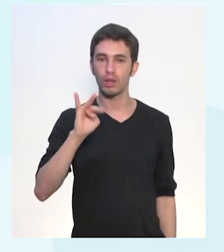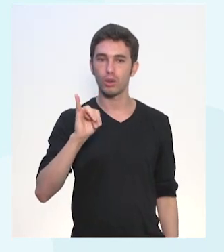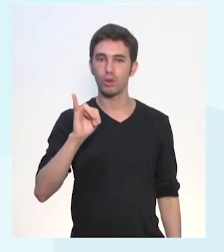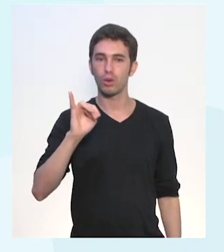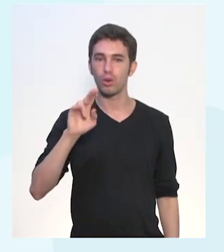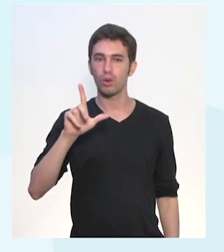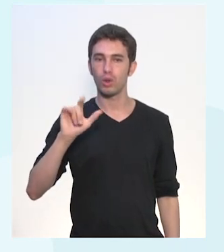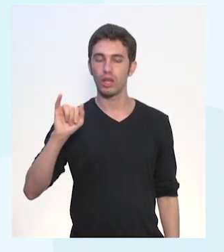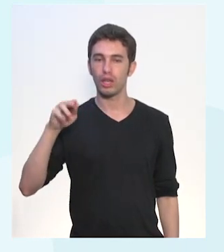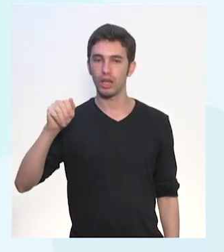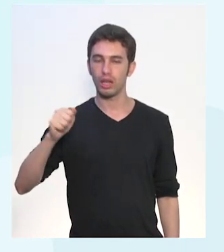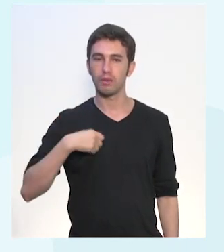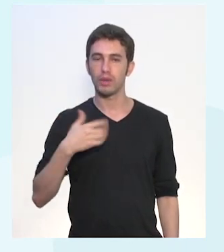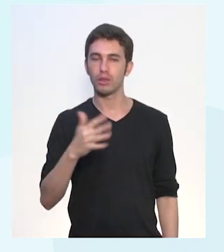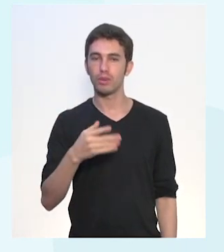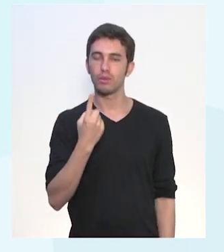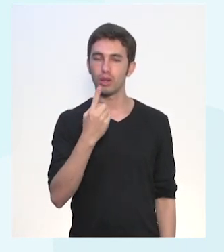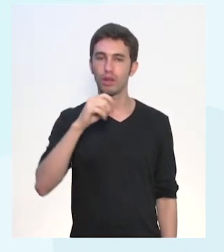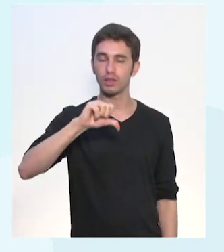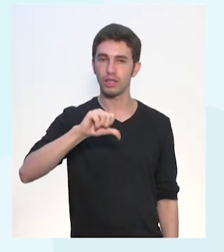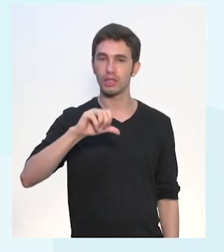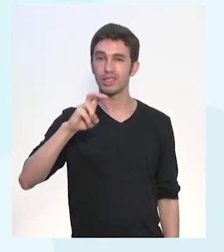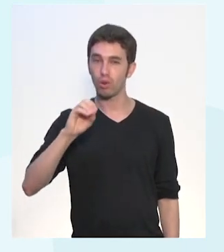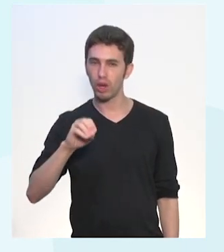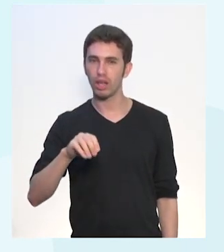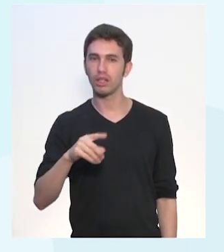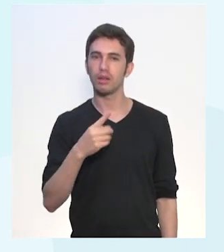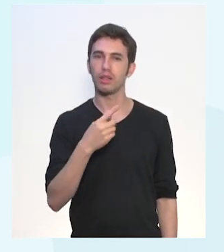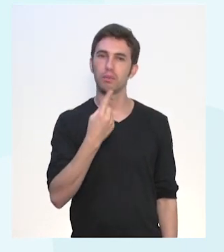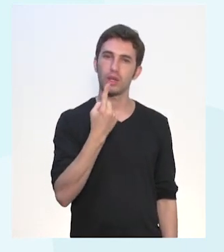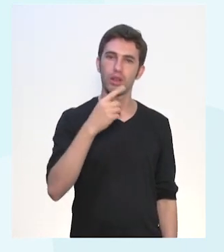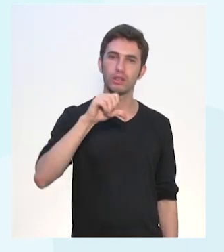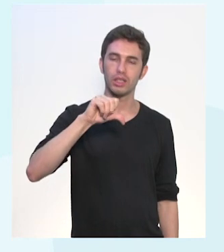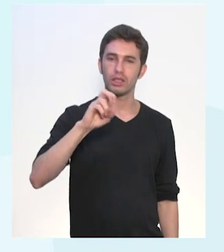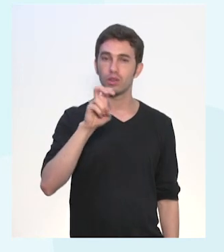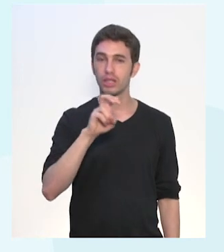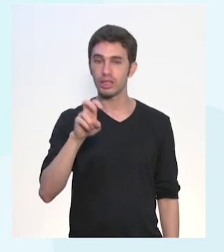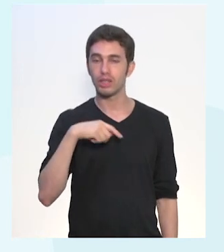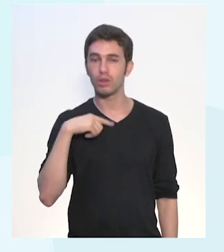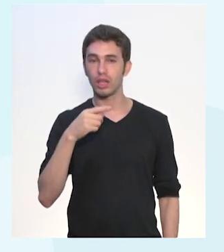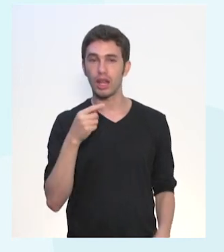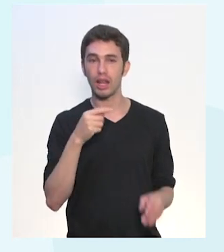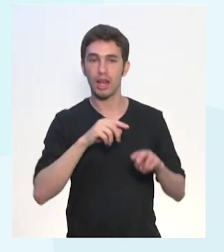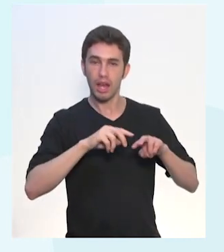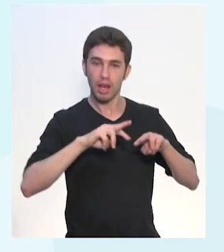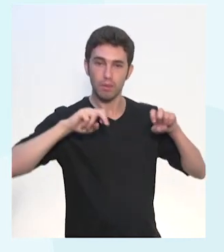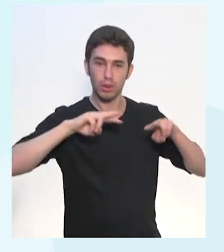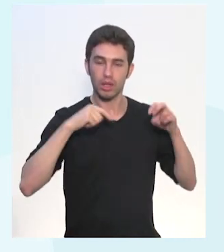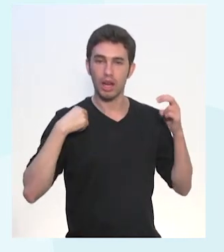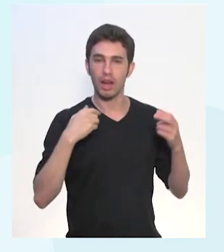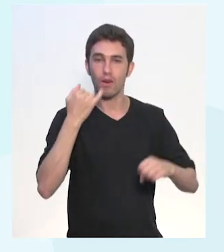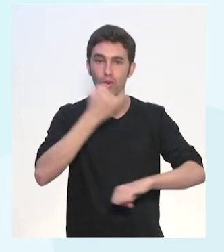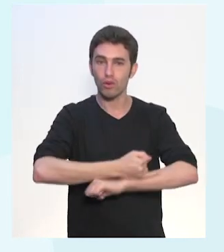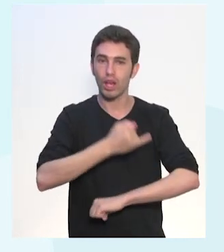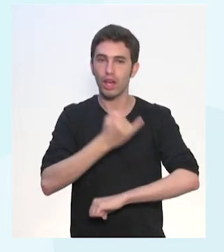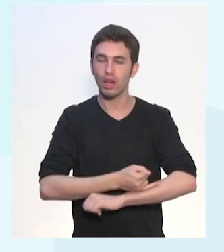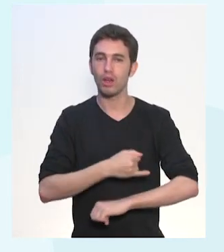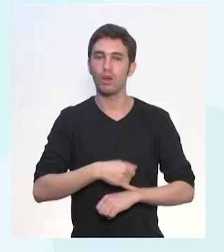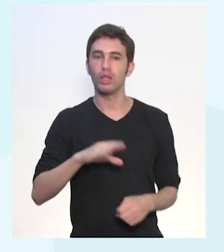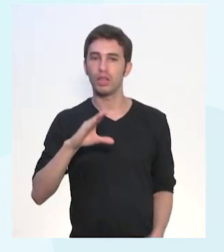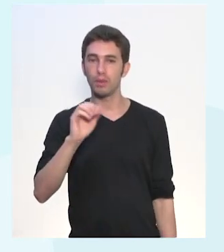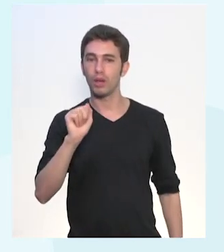menos 1850, 55. E interessante que não é só o ferro e carvão que a gente vai ver aí, a mão de obra, né? A